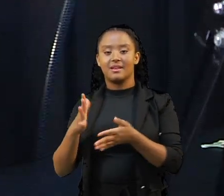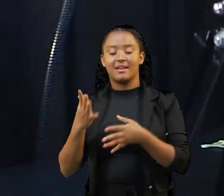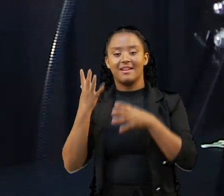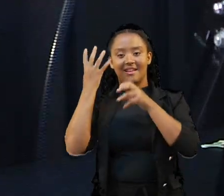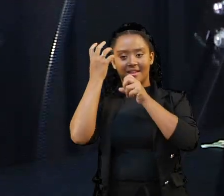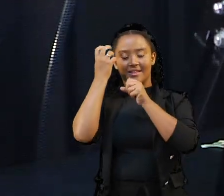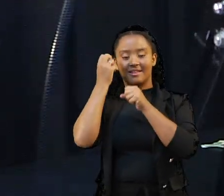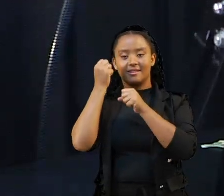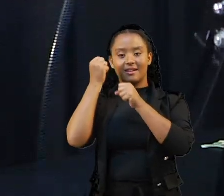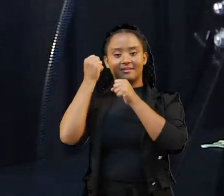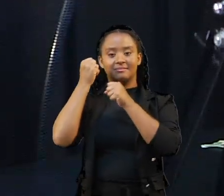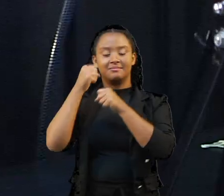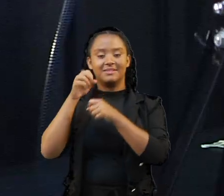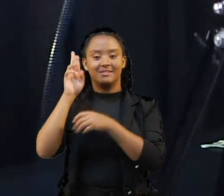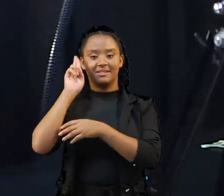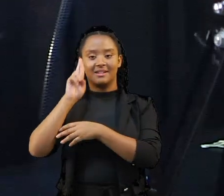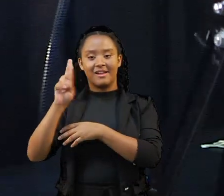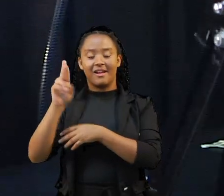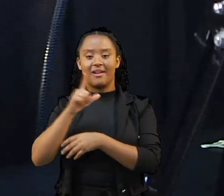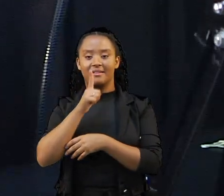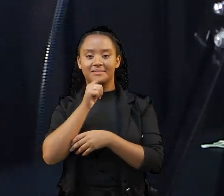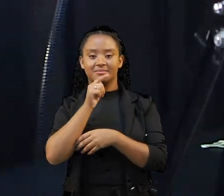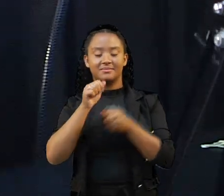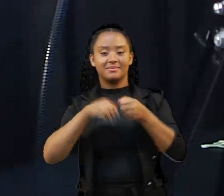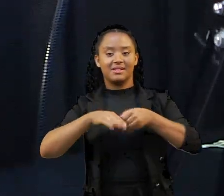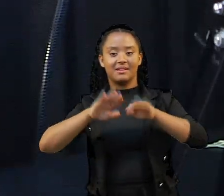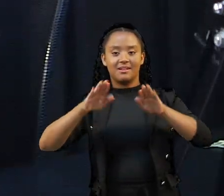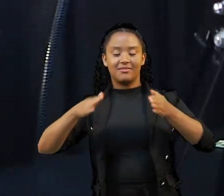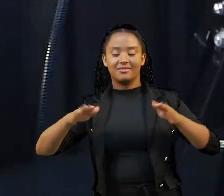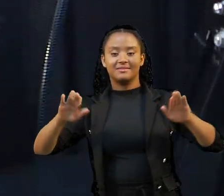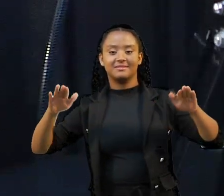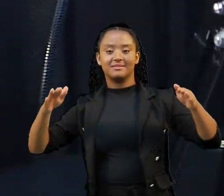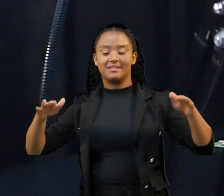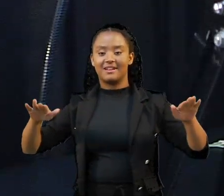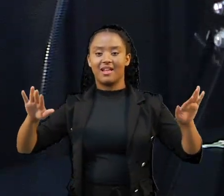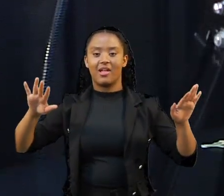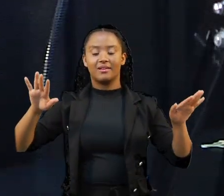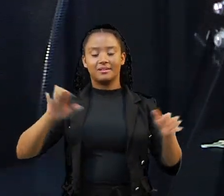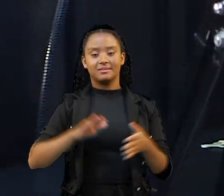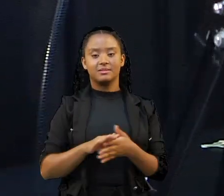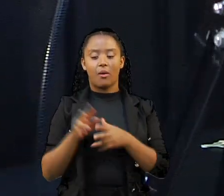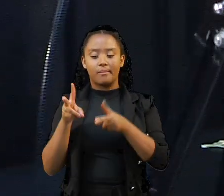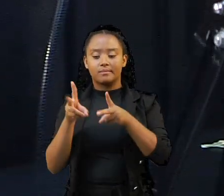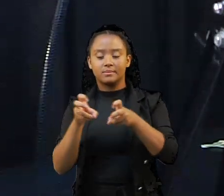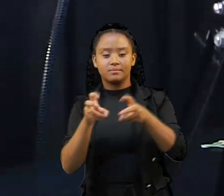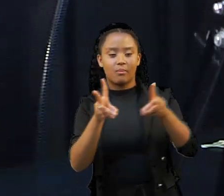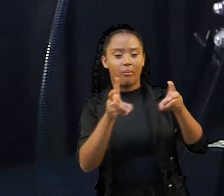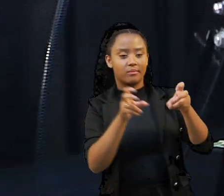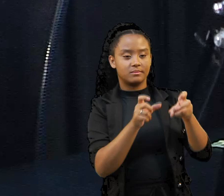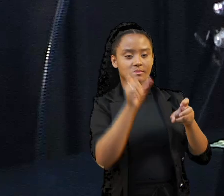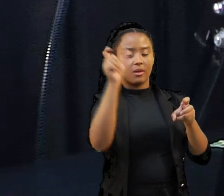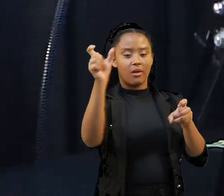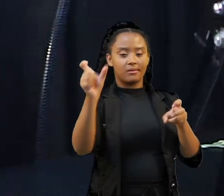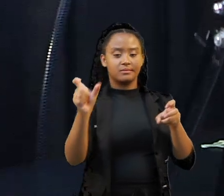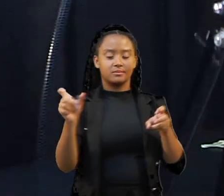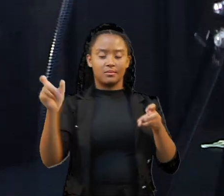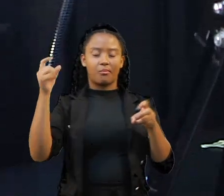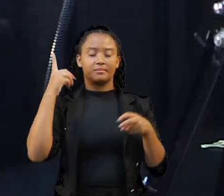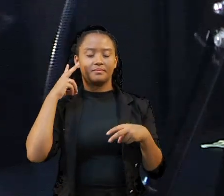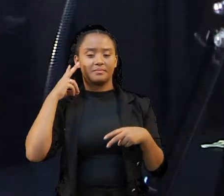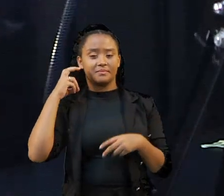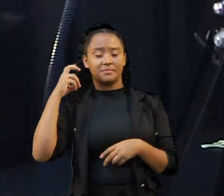Tava dormindo, seu mano, na beira do mar. Escutei uma voz, seu